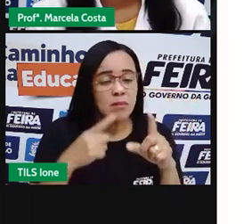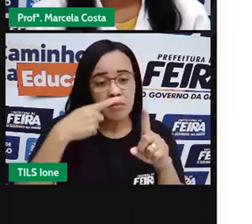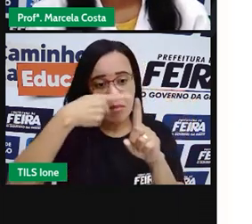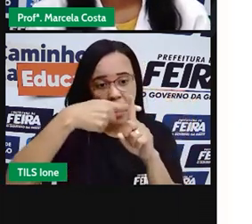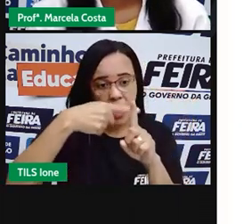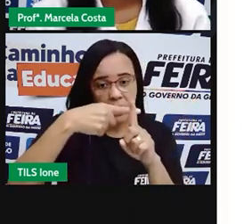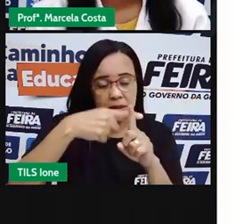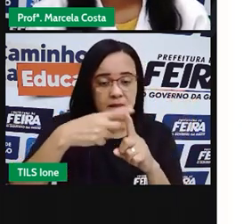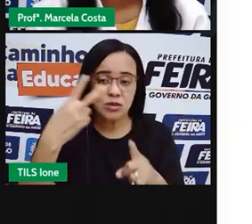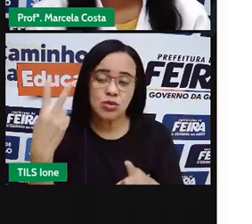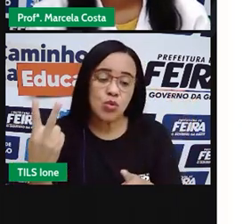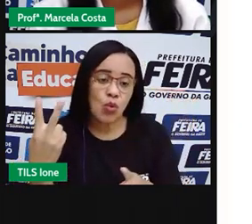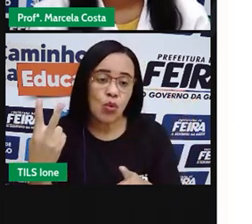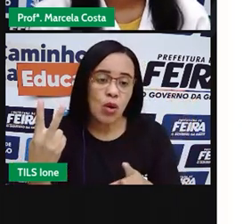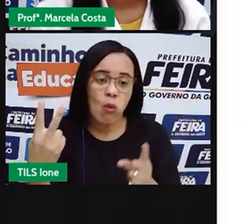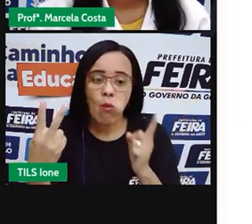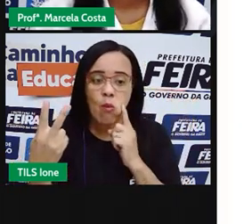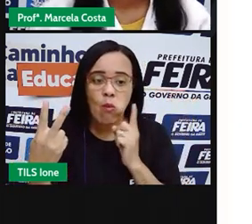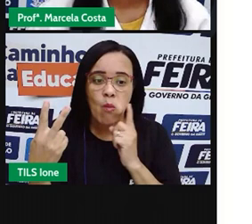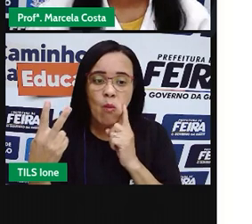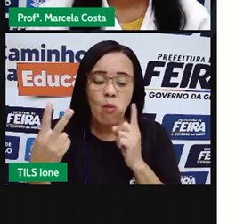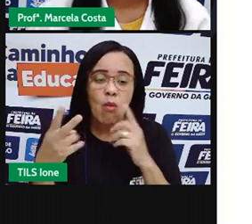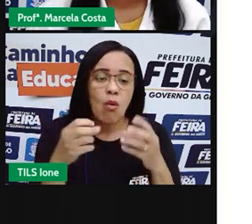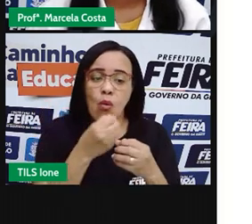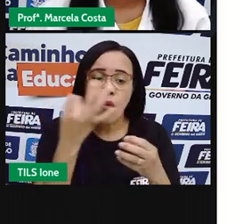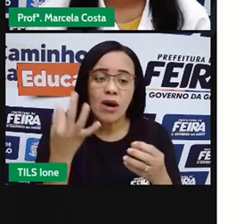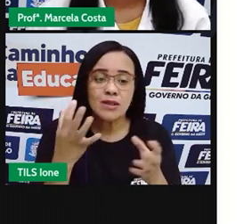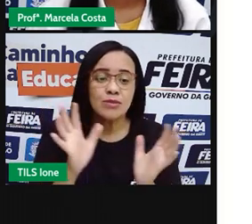mais 2.